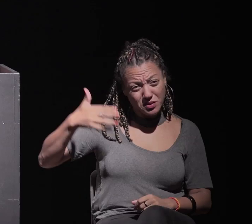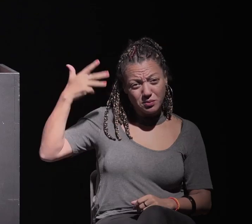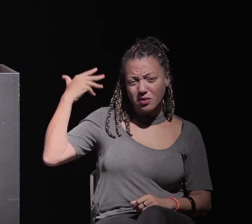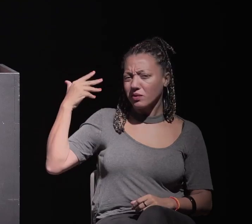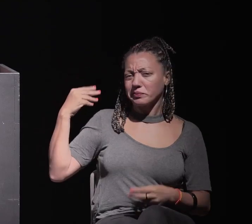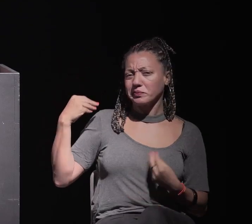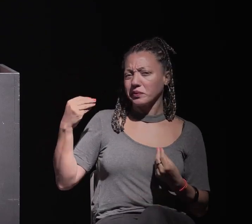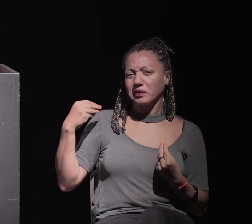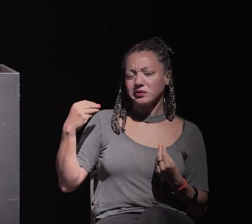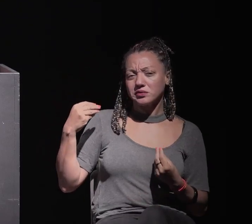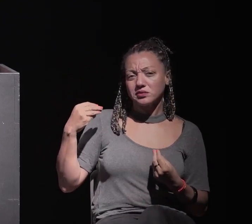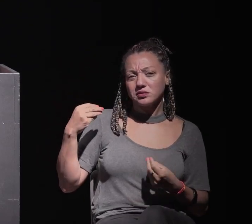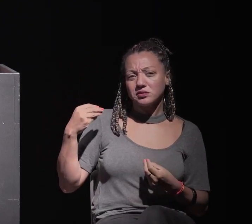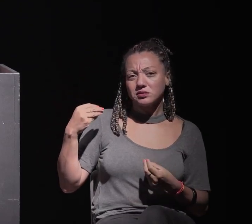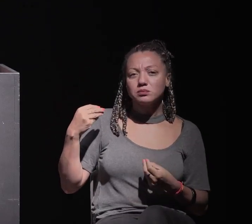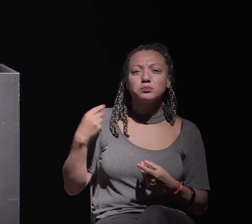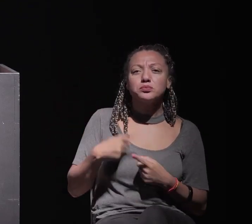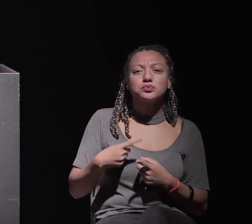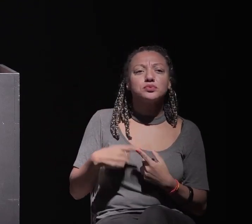serve colher lembranças?